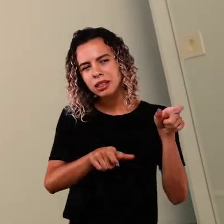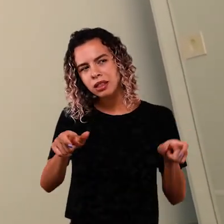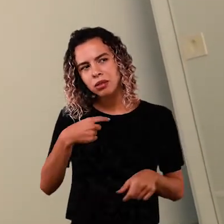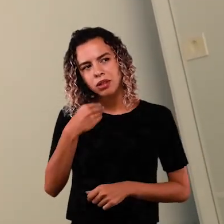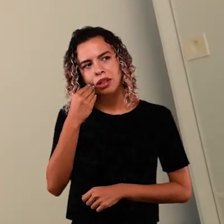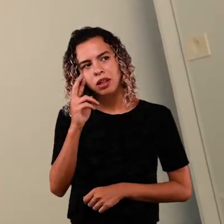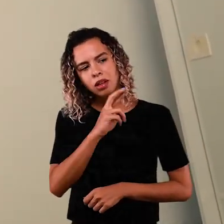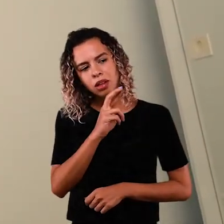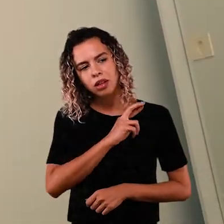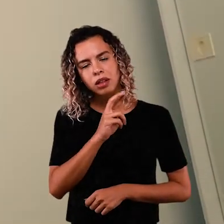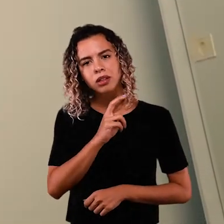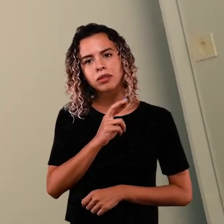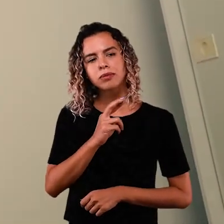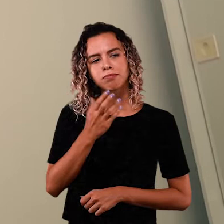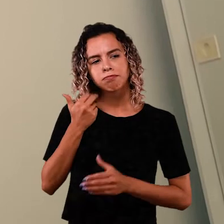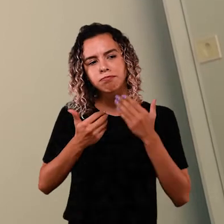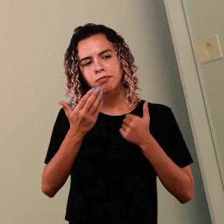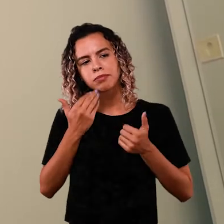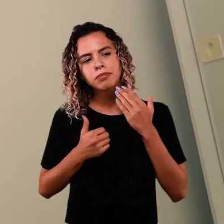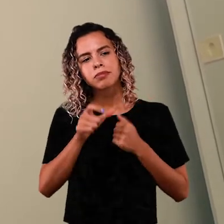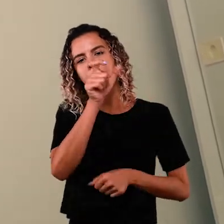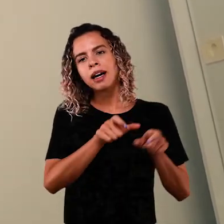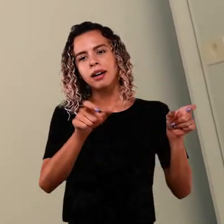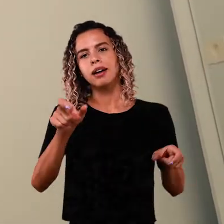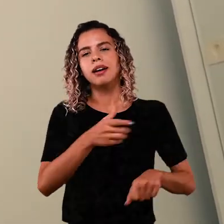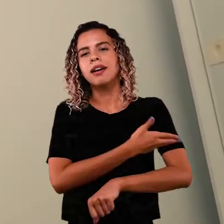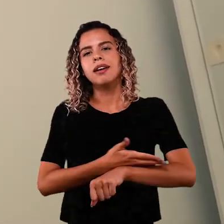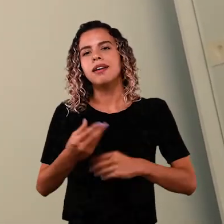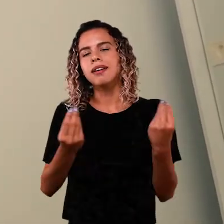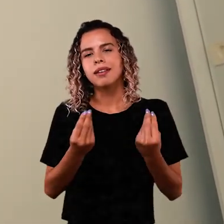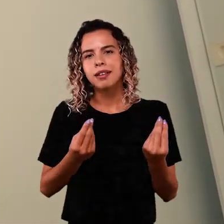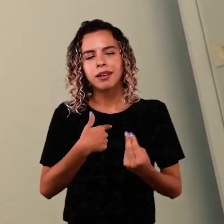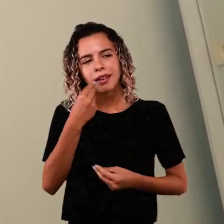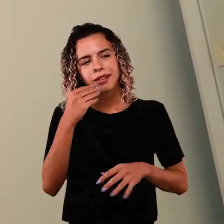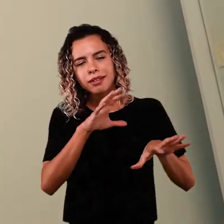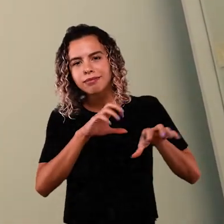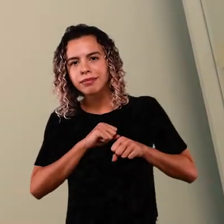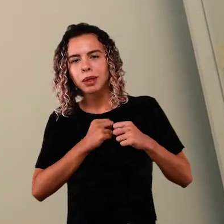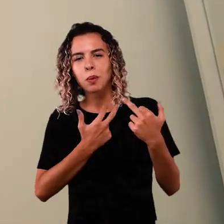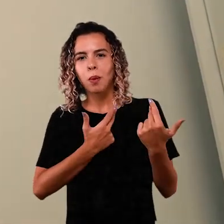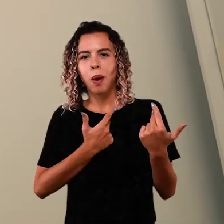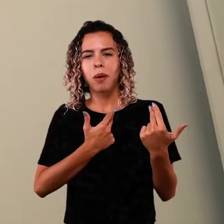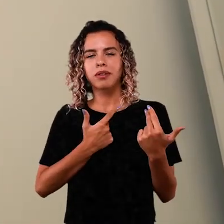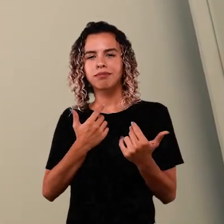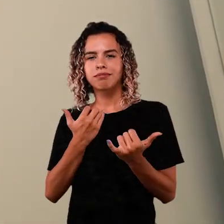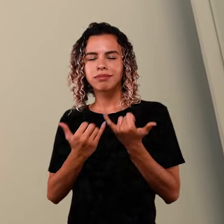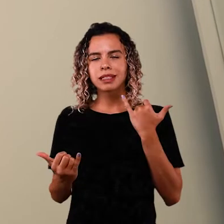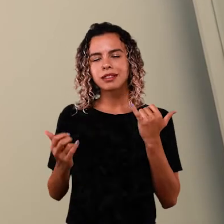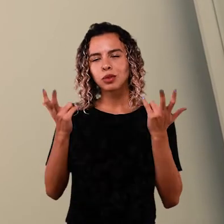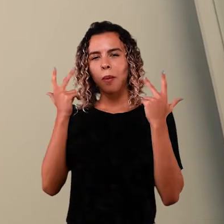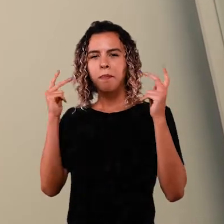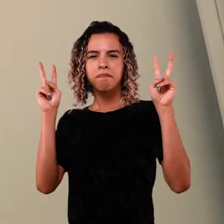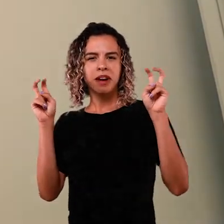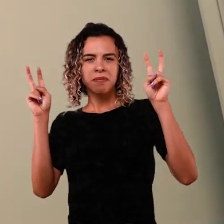outras meninas principalmente, e estudar os comportamentos delas, para que eu fizesse tudo igual e me passasse